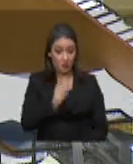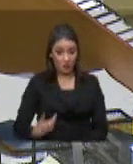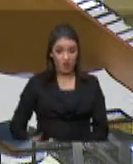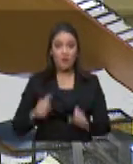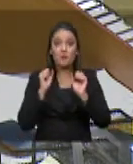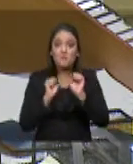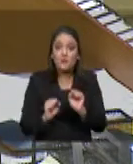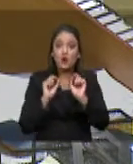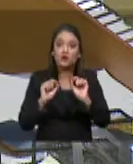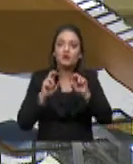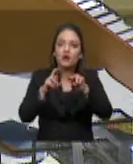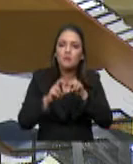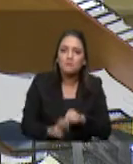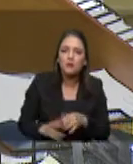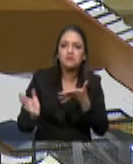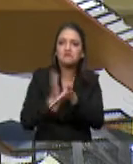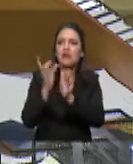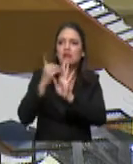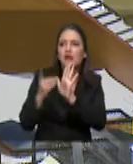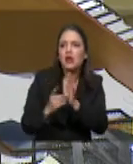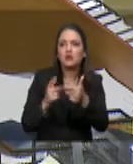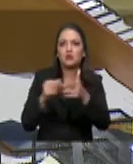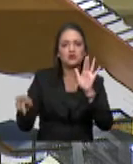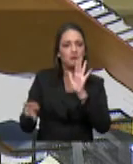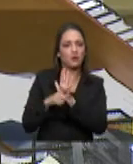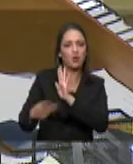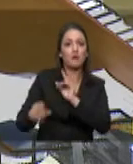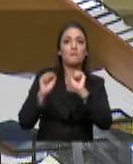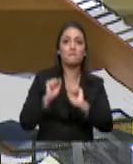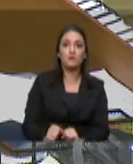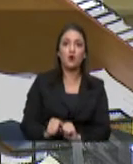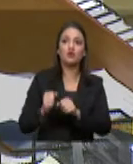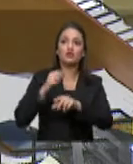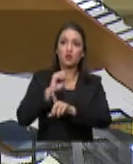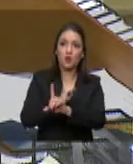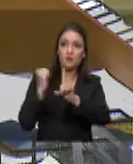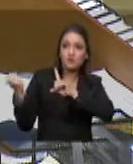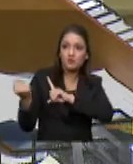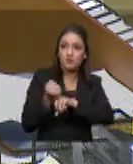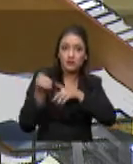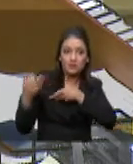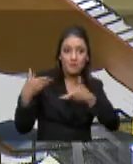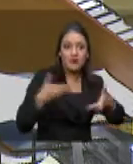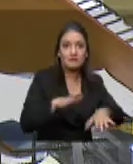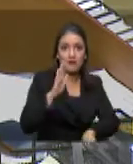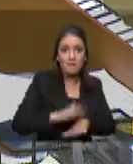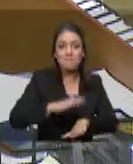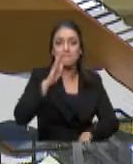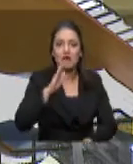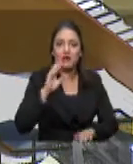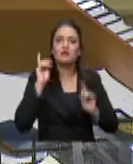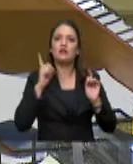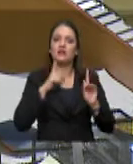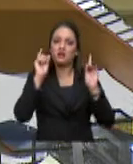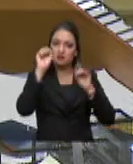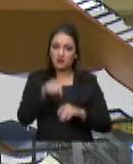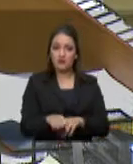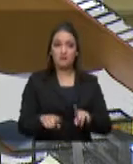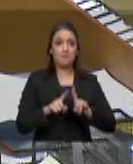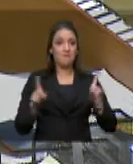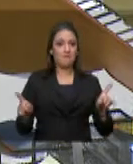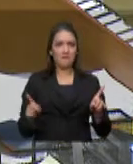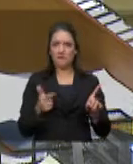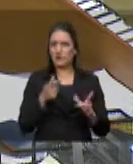atos normativos próprios, aumentar a participação popular na administração, sem prejuízo da competência dos agentes eleitos. Mas não